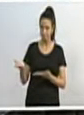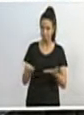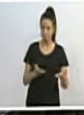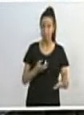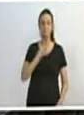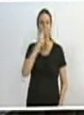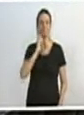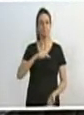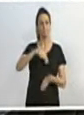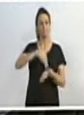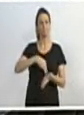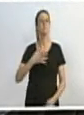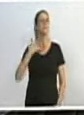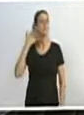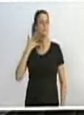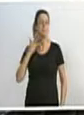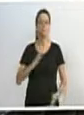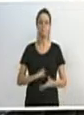sua.